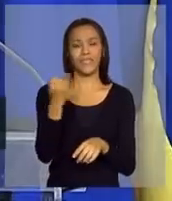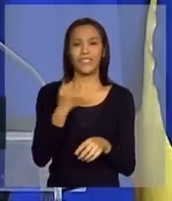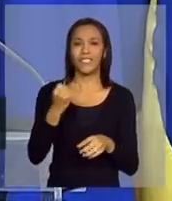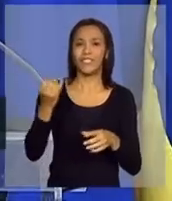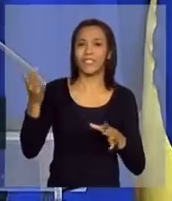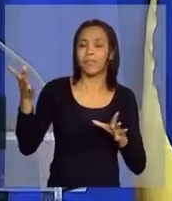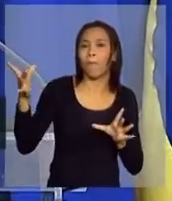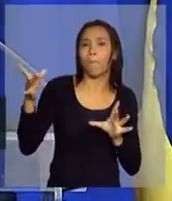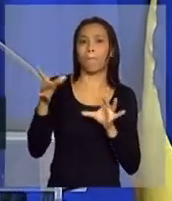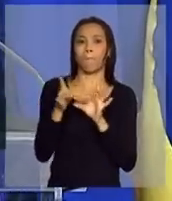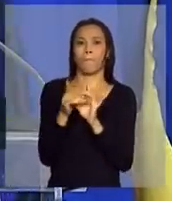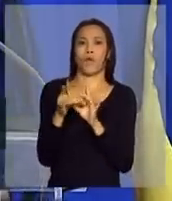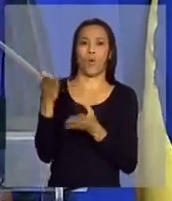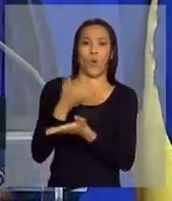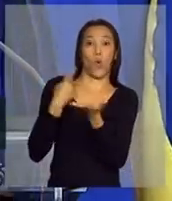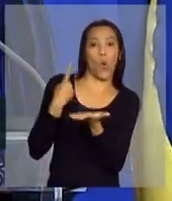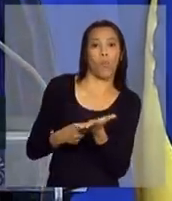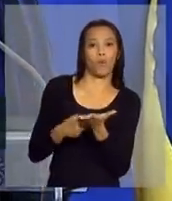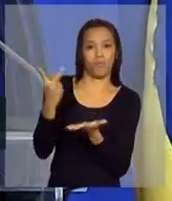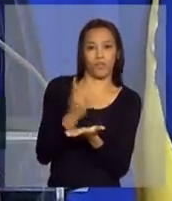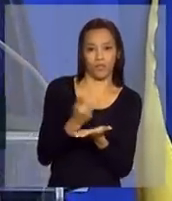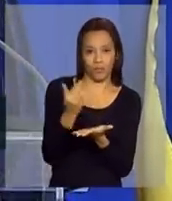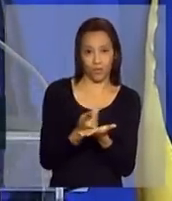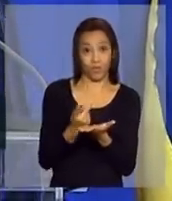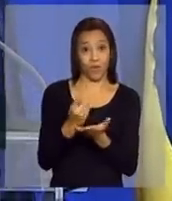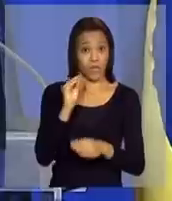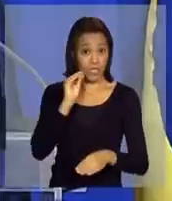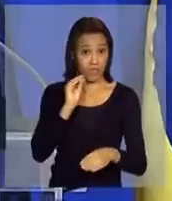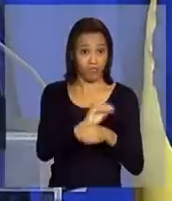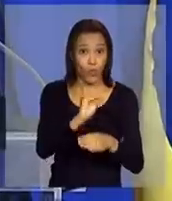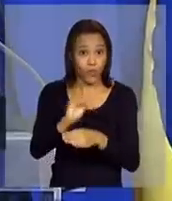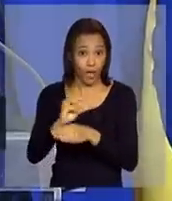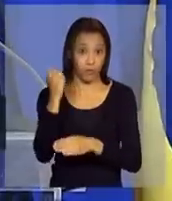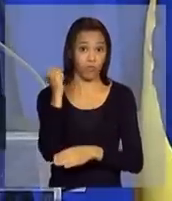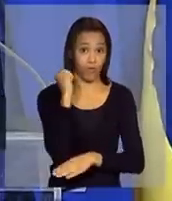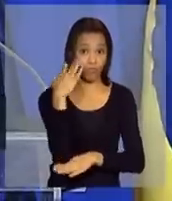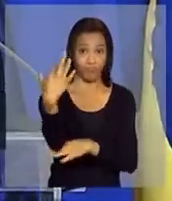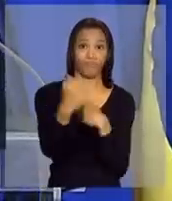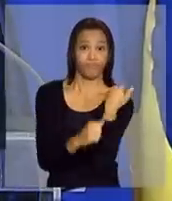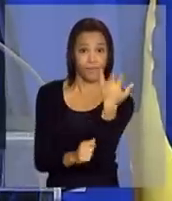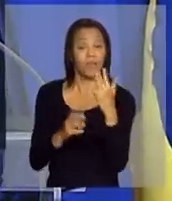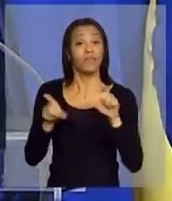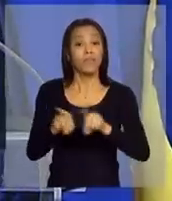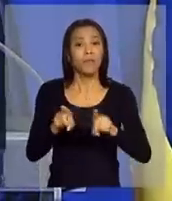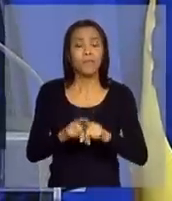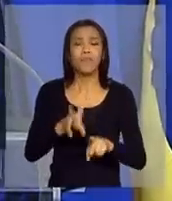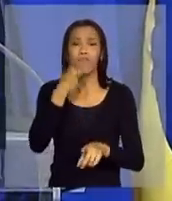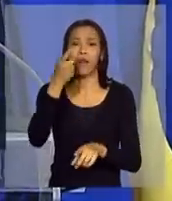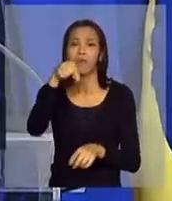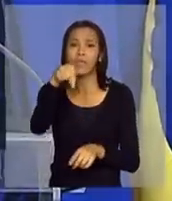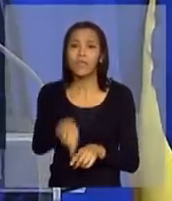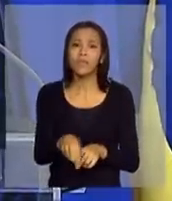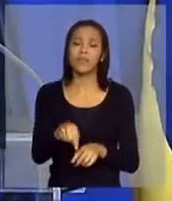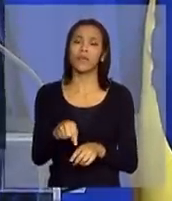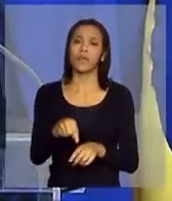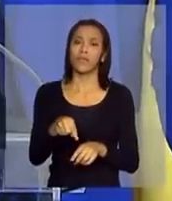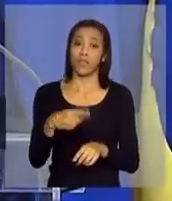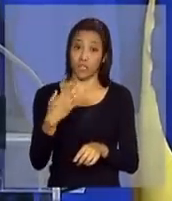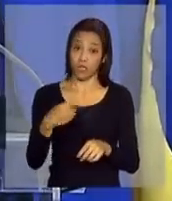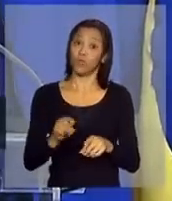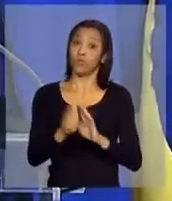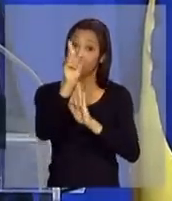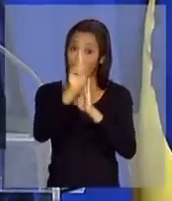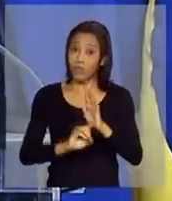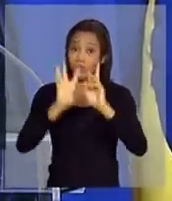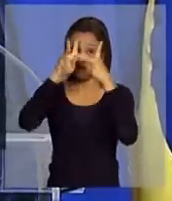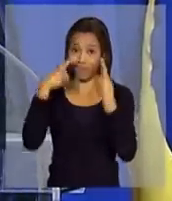entre nós, esse compromisso com o meio ambiente. E aí eu aproveito e destaco também a questão dos direitos